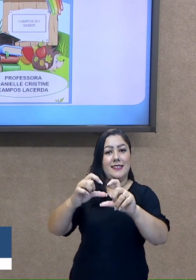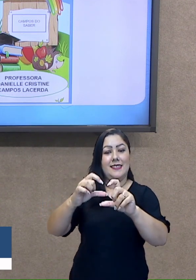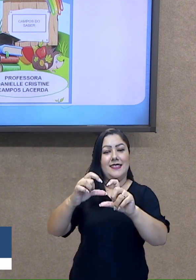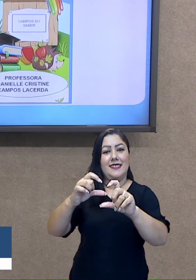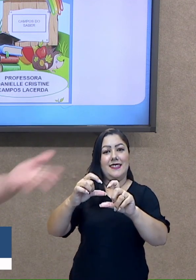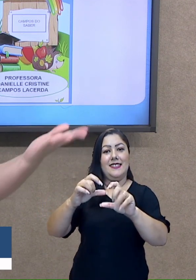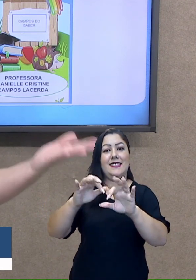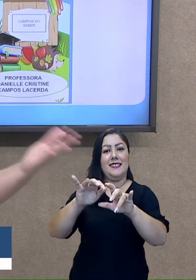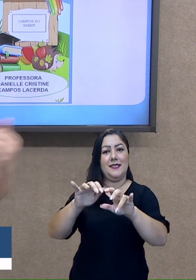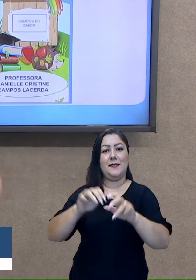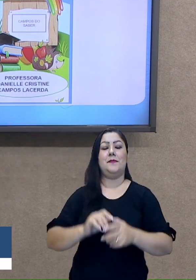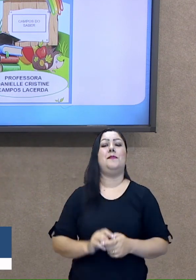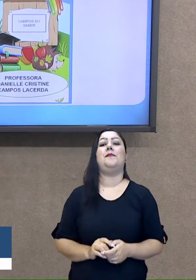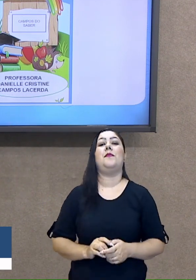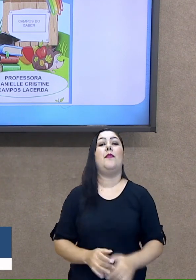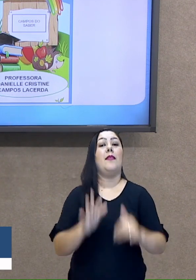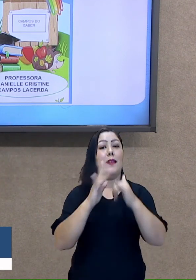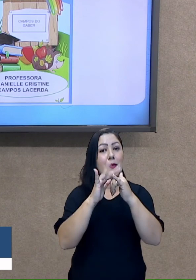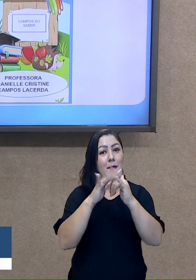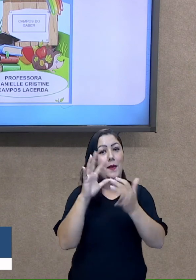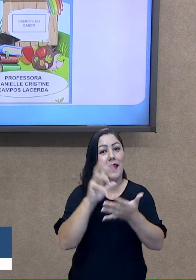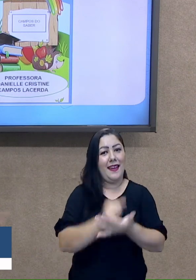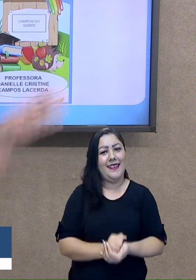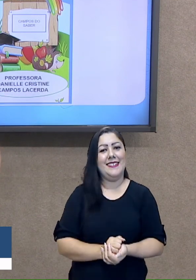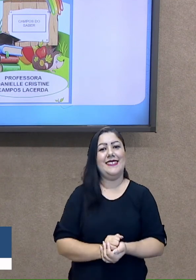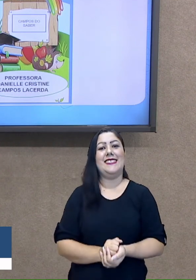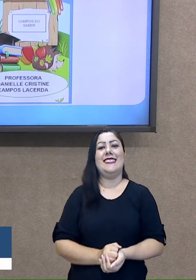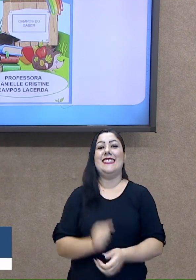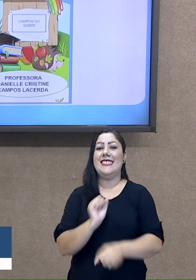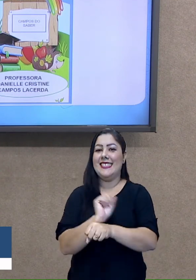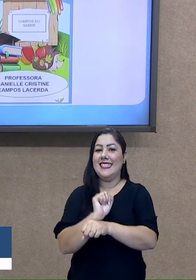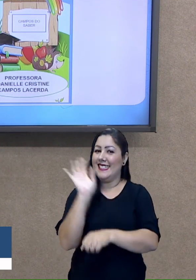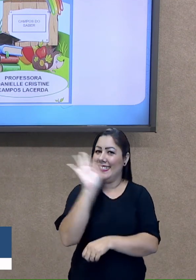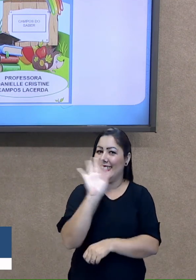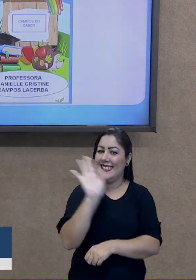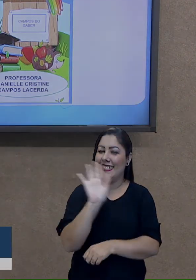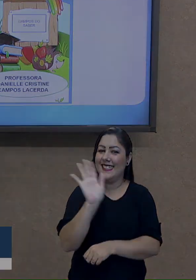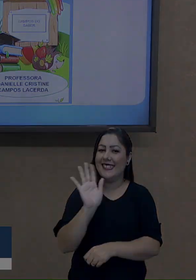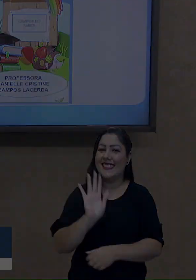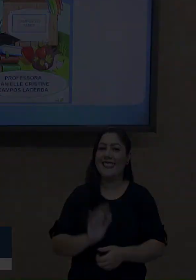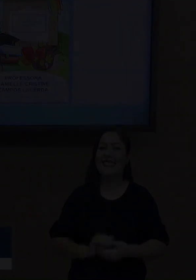da tela. E se inscreve em nosso canal, nós aguardamos vocês. Até a próxima, pessoal!